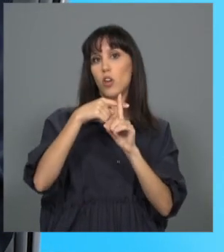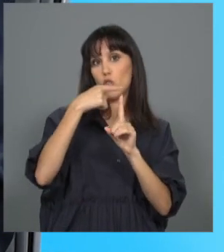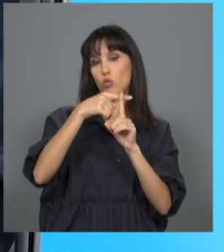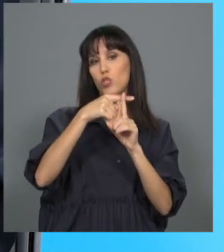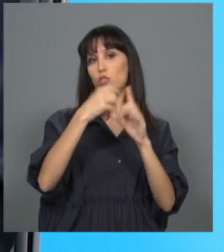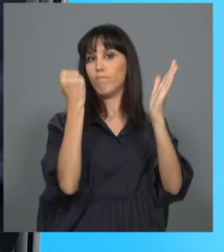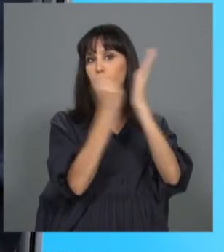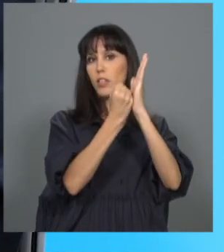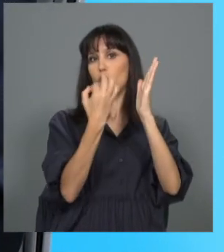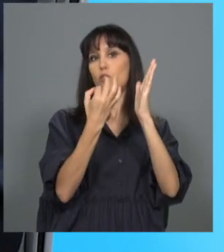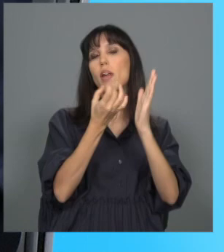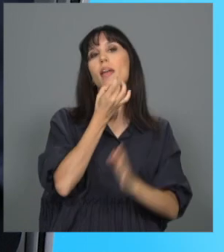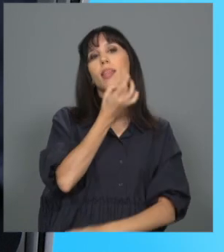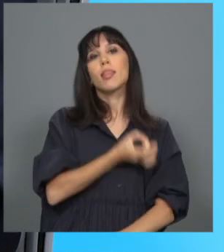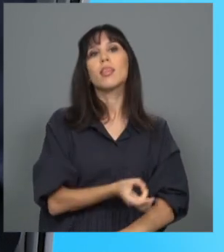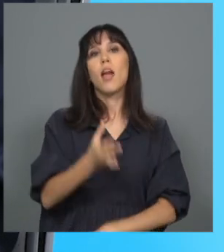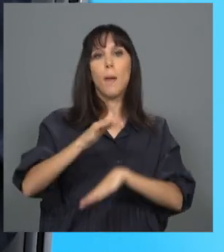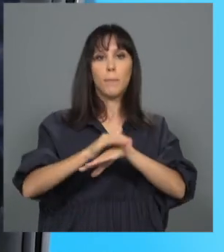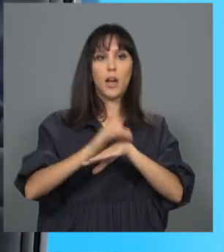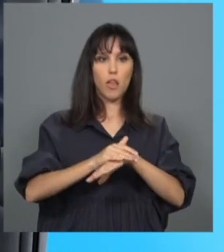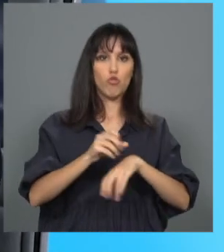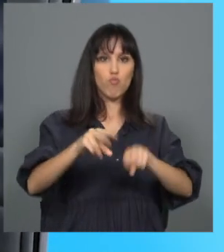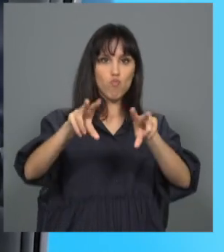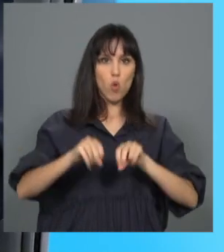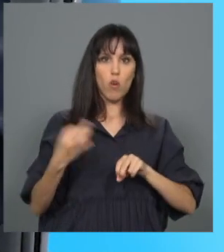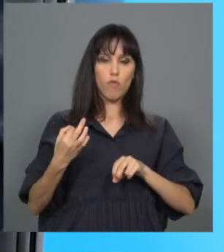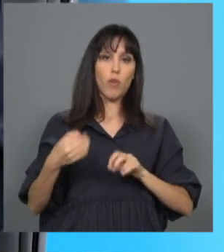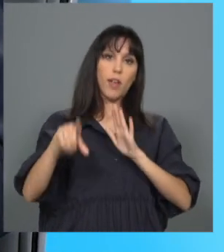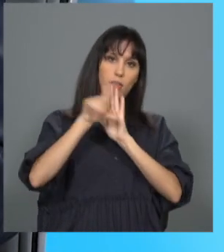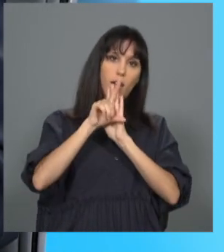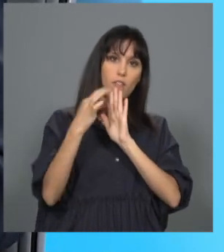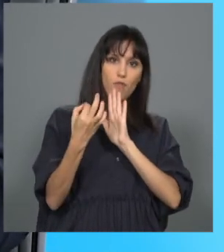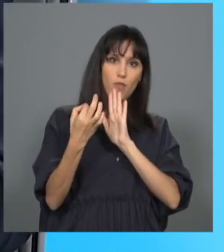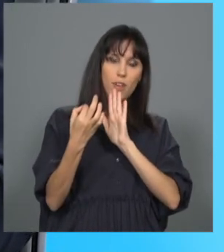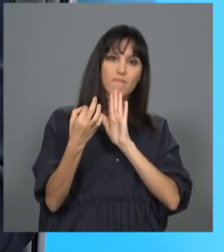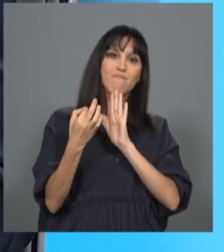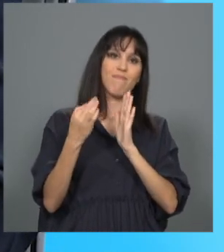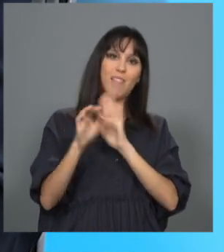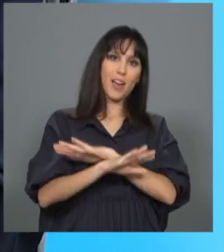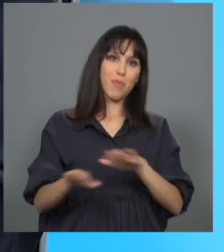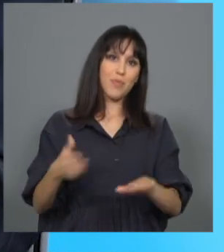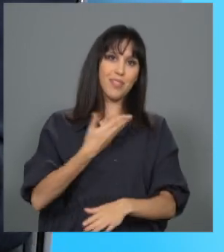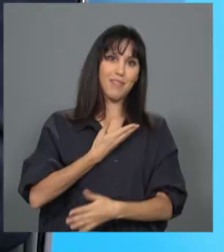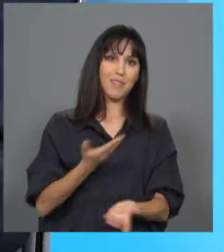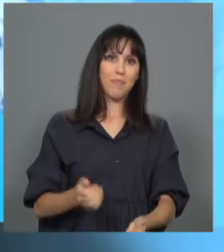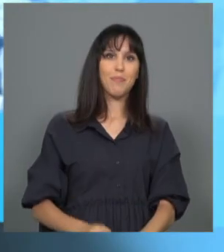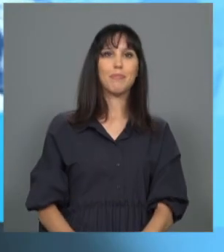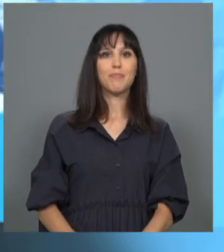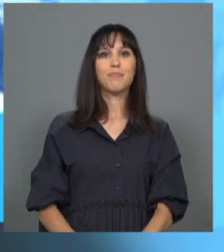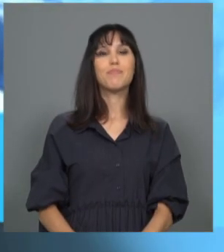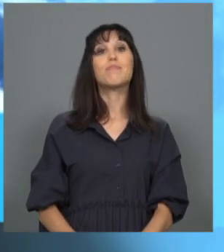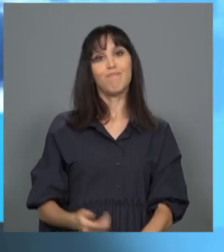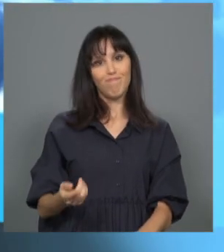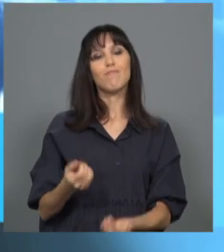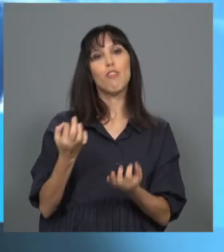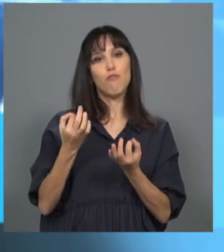pecados, perdoando-nos essa dívida que a lei tinha para conosco. Ficou anulada essa dívida. E são essas as mensagens